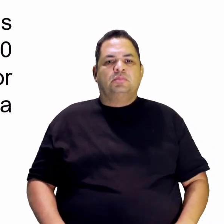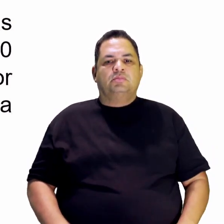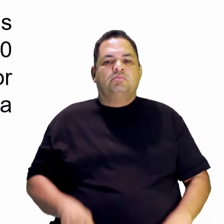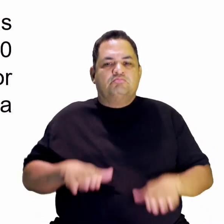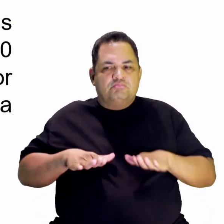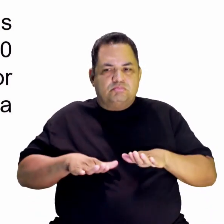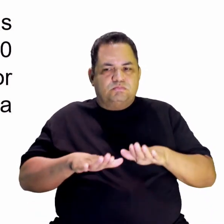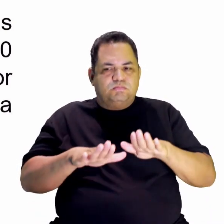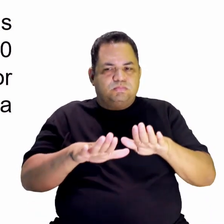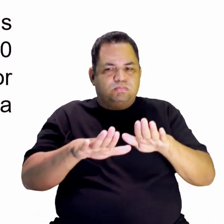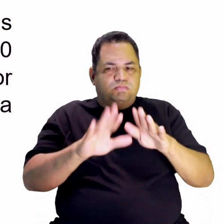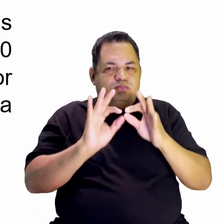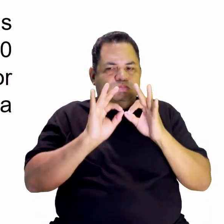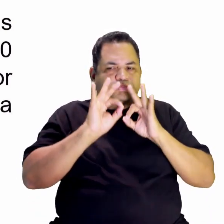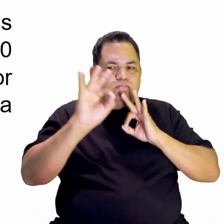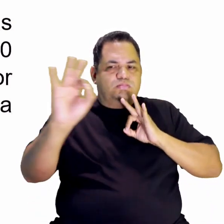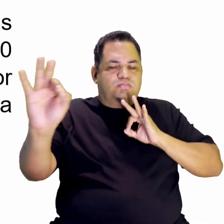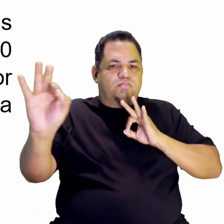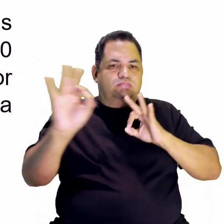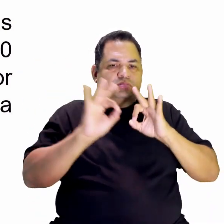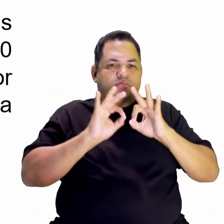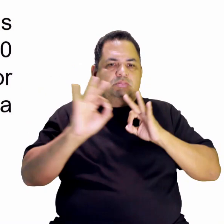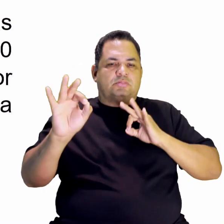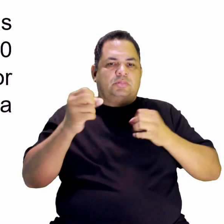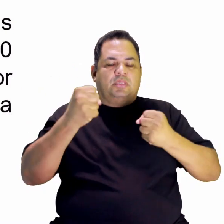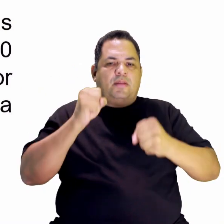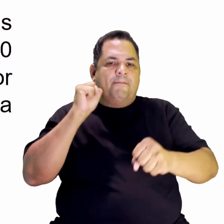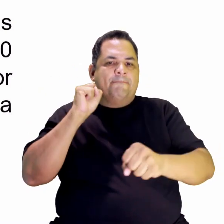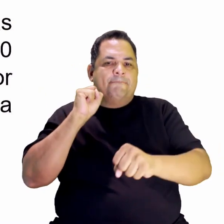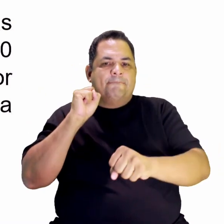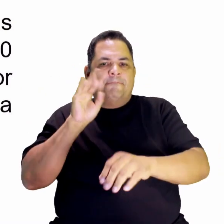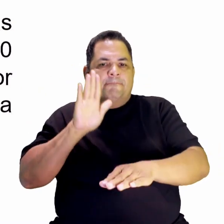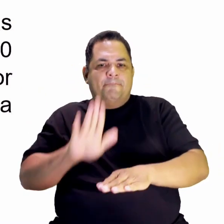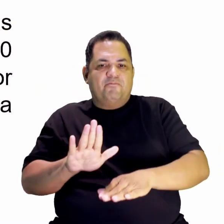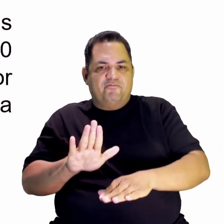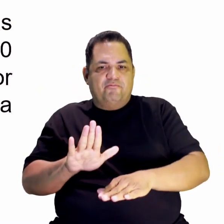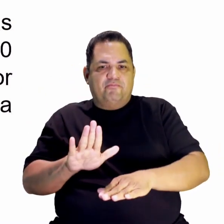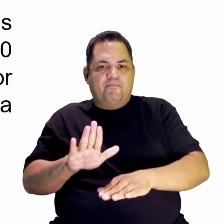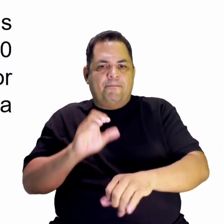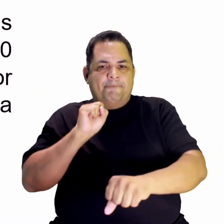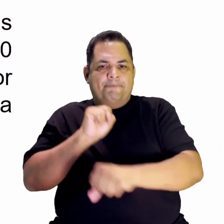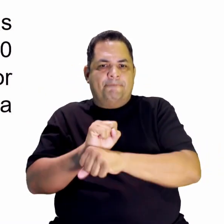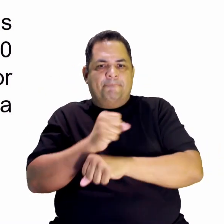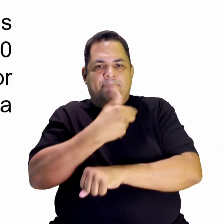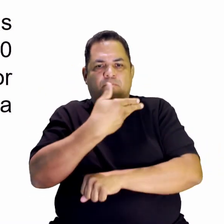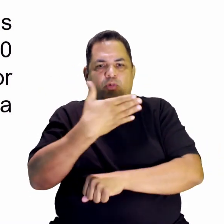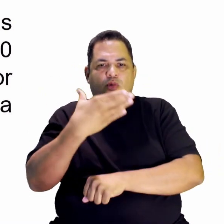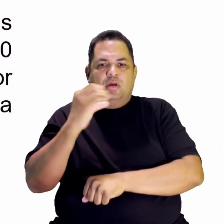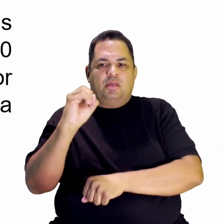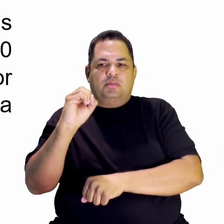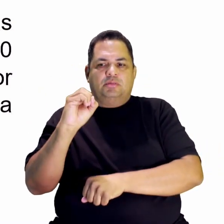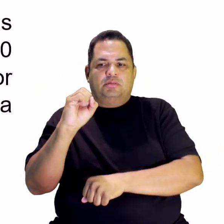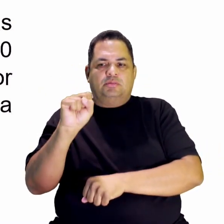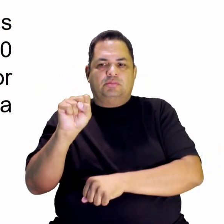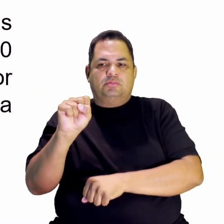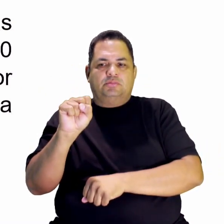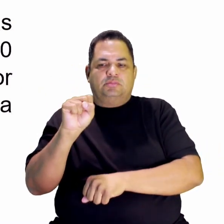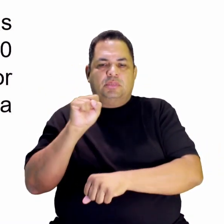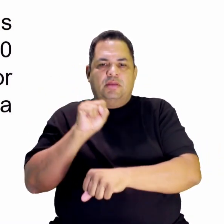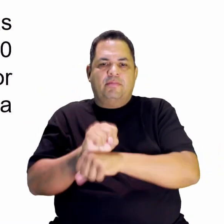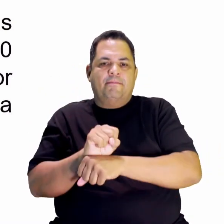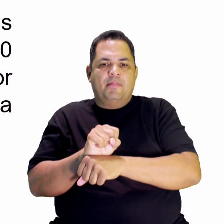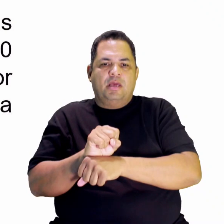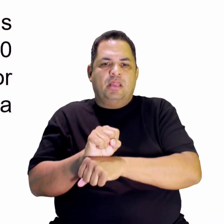percorreu a distância, né? Aí ele freia e leva 40 segundos para frear, ó.